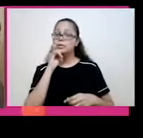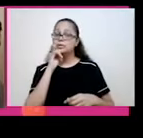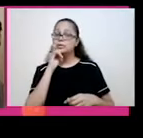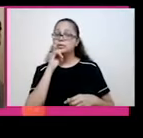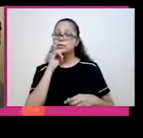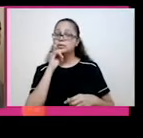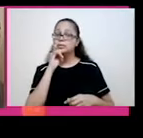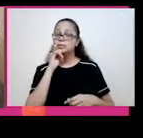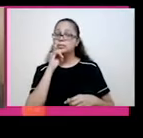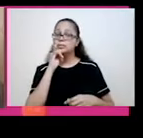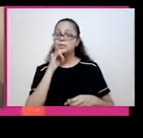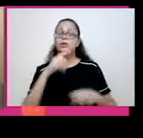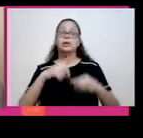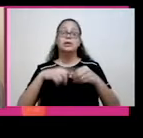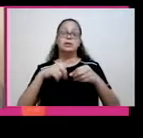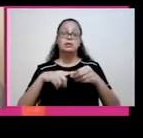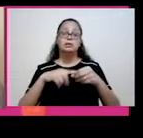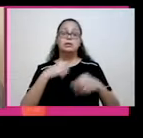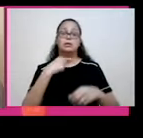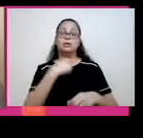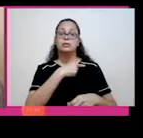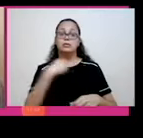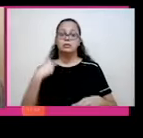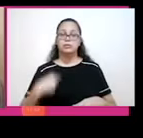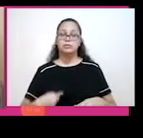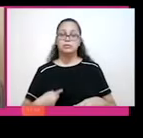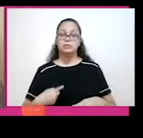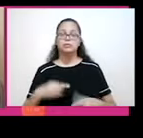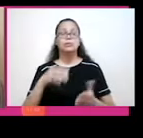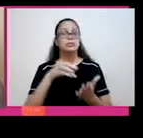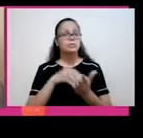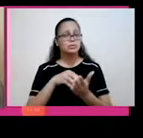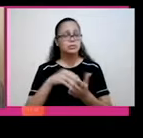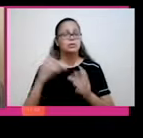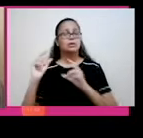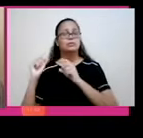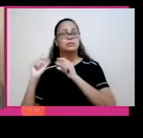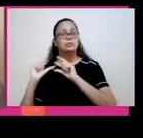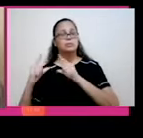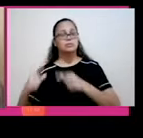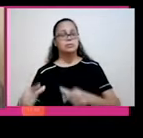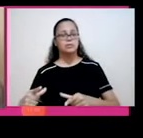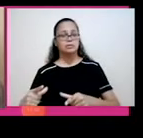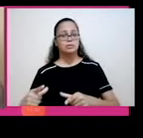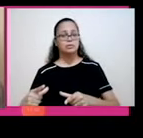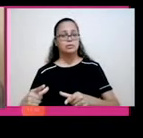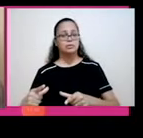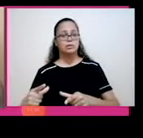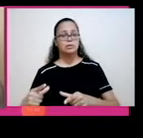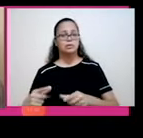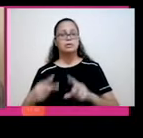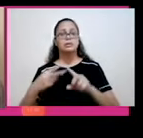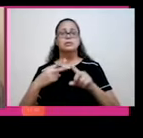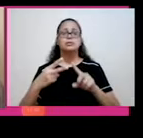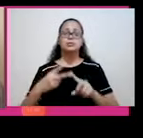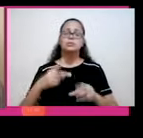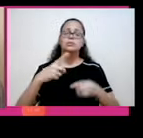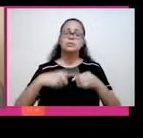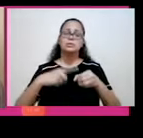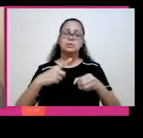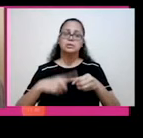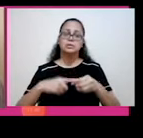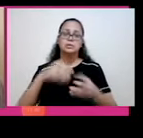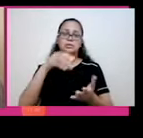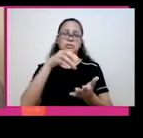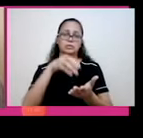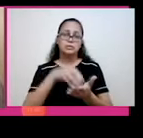presente mais nas cidades de Xangai, Pequim, Tianjin, que são centros tradicionais, né, e mais outras duas cidades aqui, ó, Xingtao e Xi'an, que